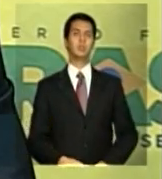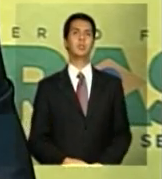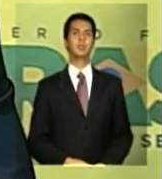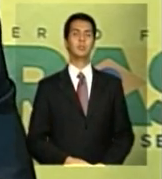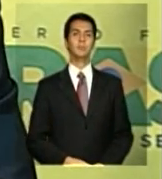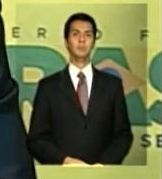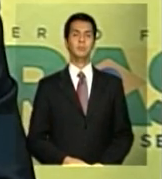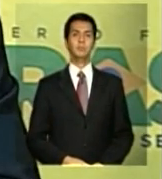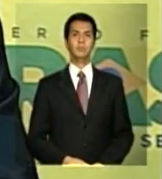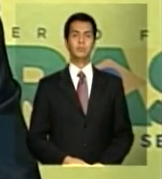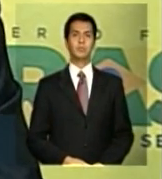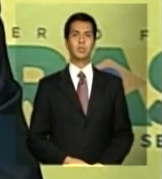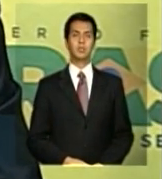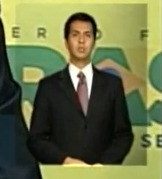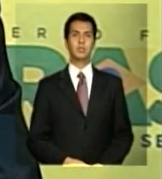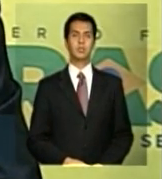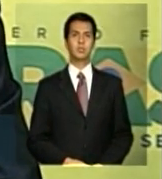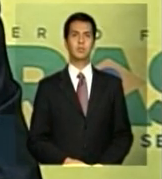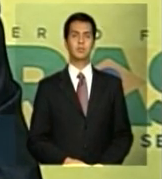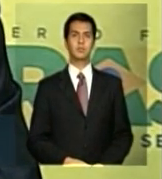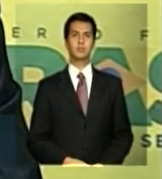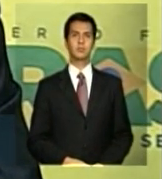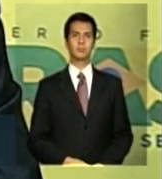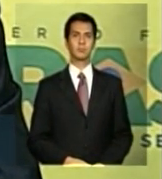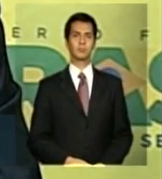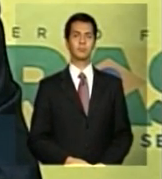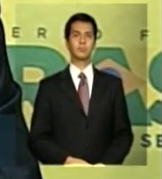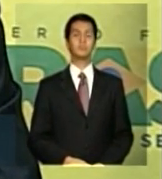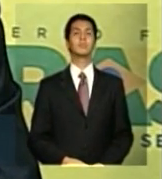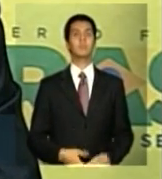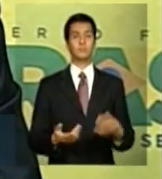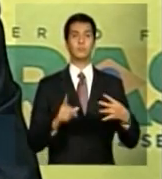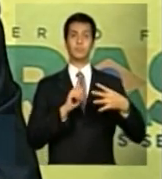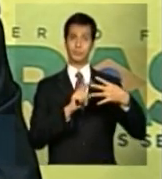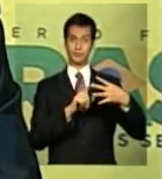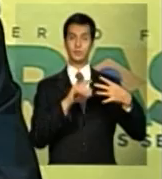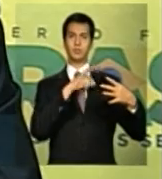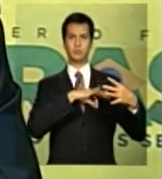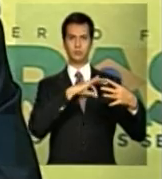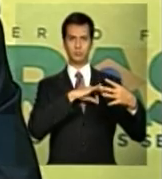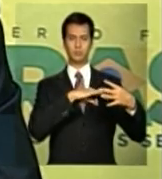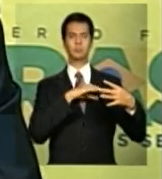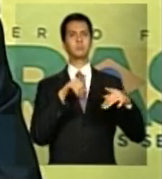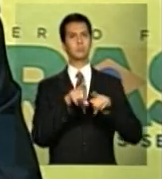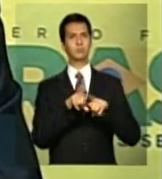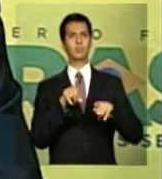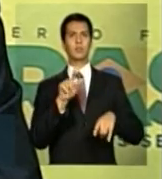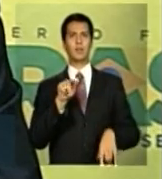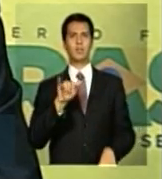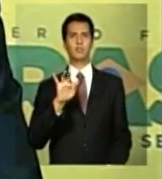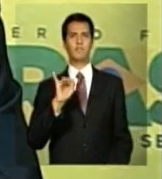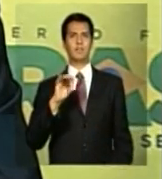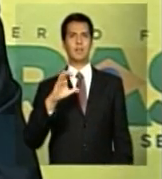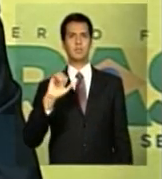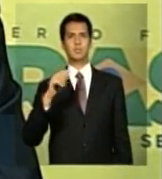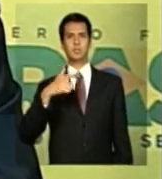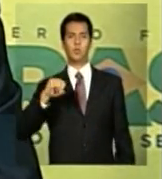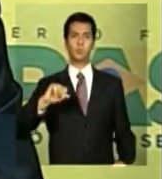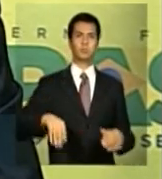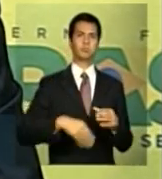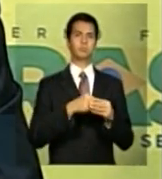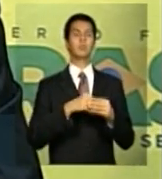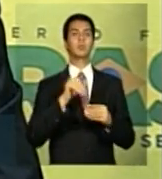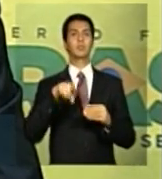reajuste salarial, e portanto, a gratificação, a incorporação da gratificação, era um projeto de lei